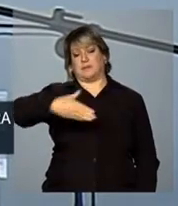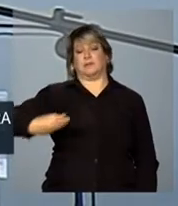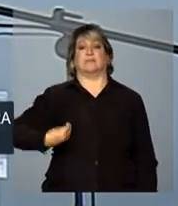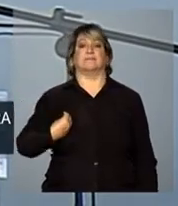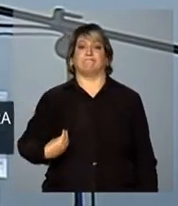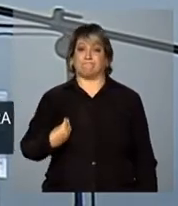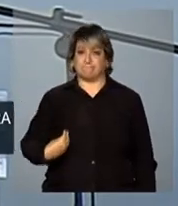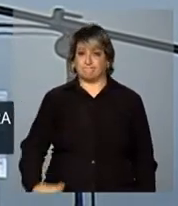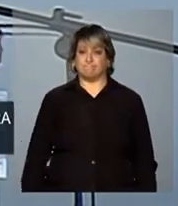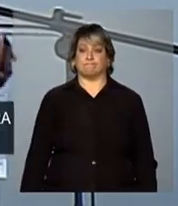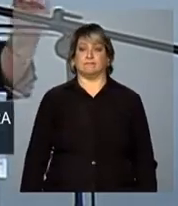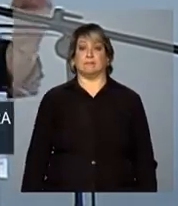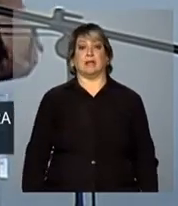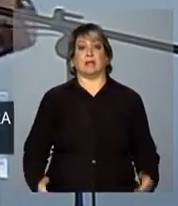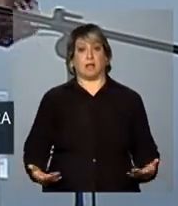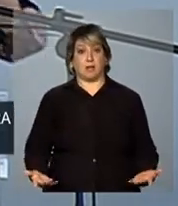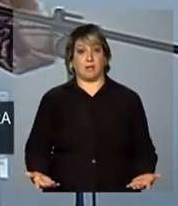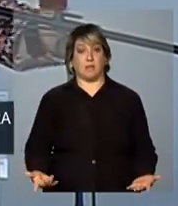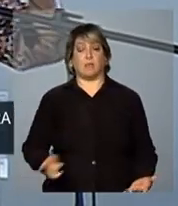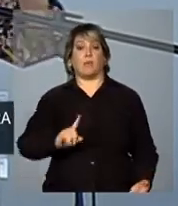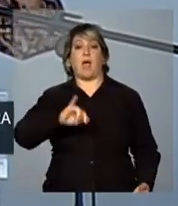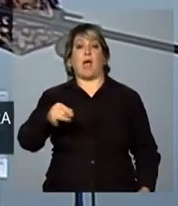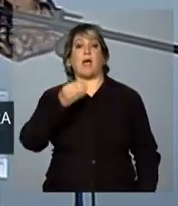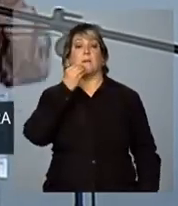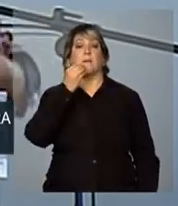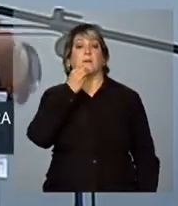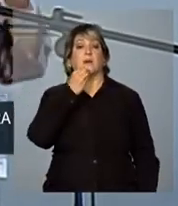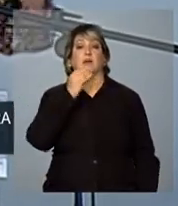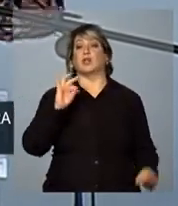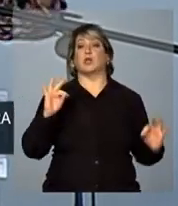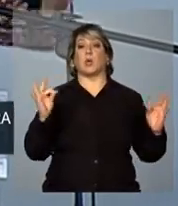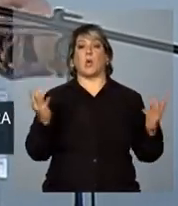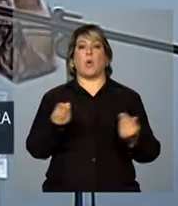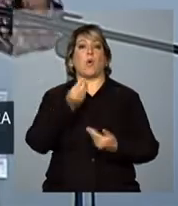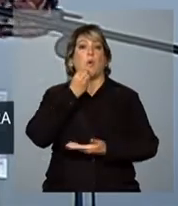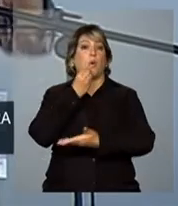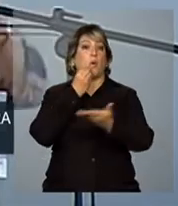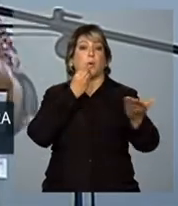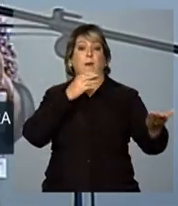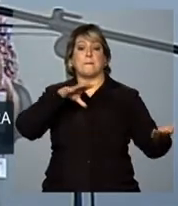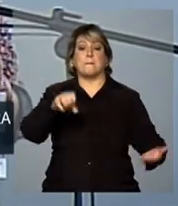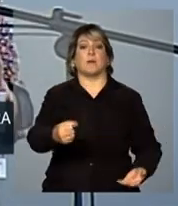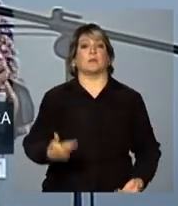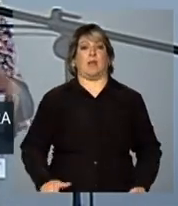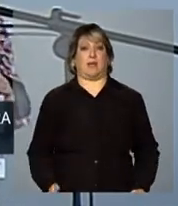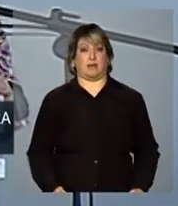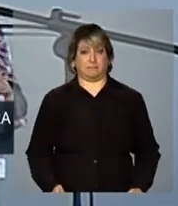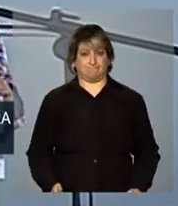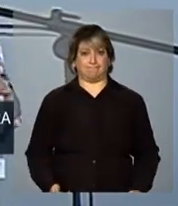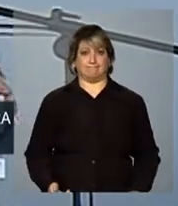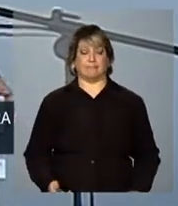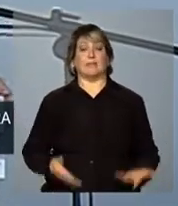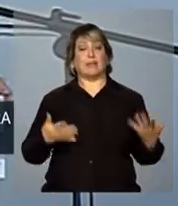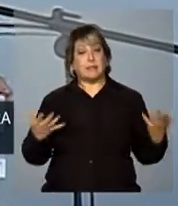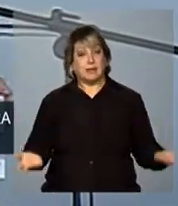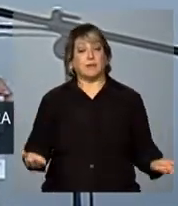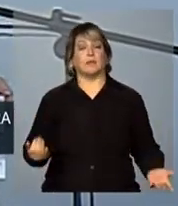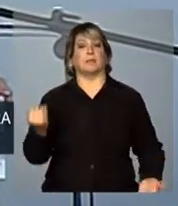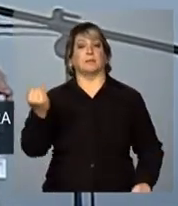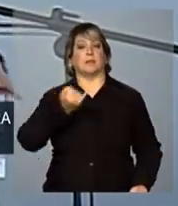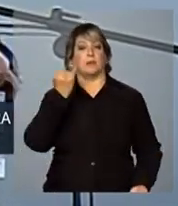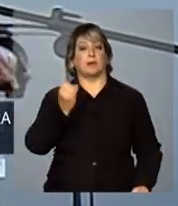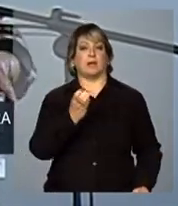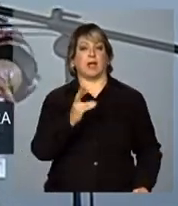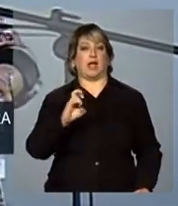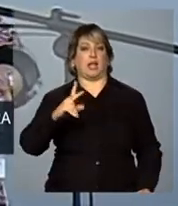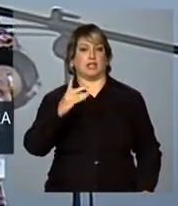sua vida. Não aproveitará todas as oportunidades que tem. Daí a importância da